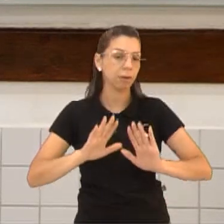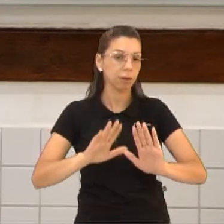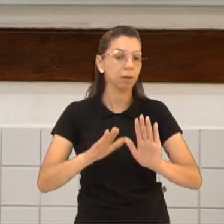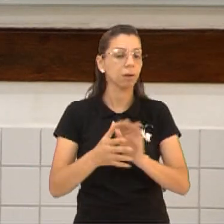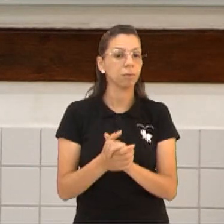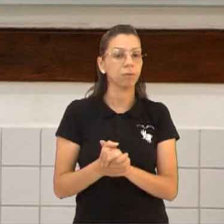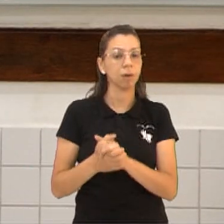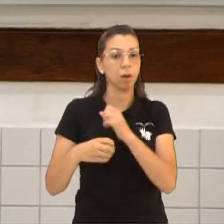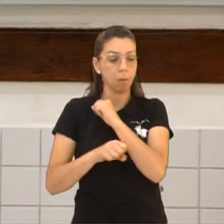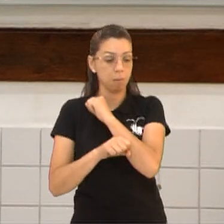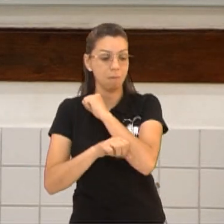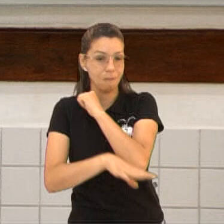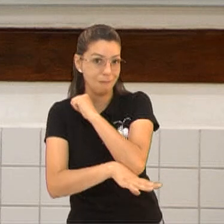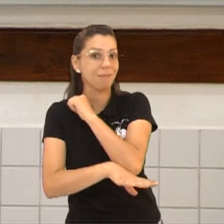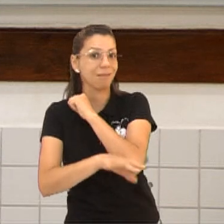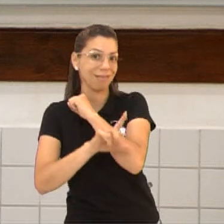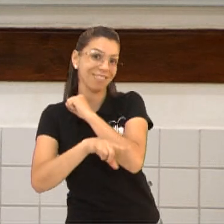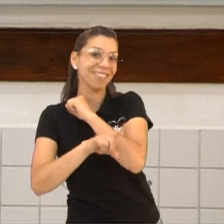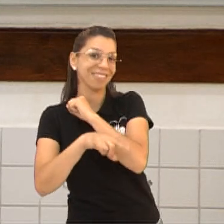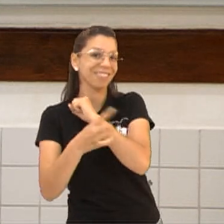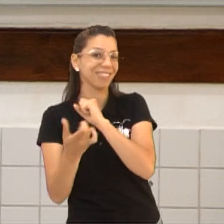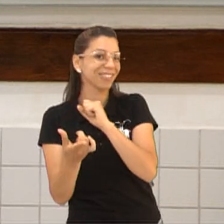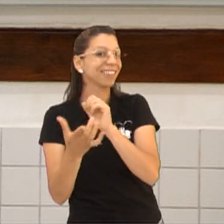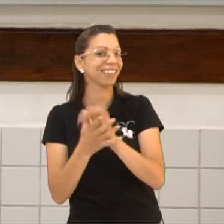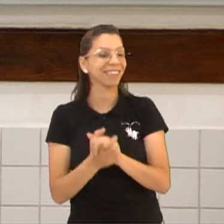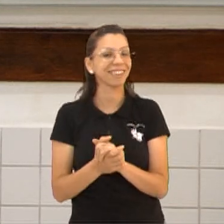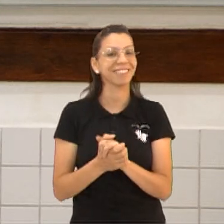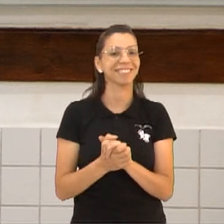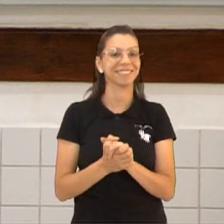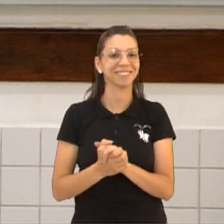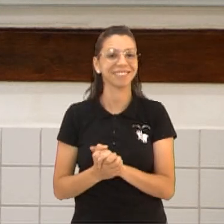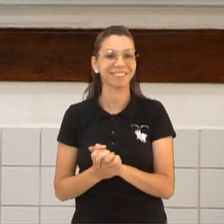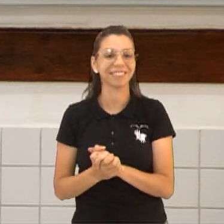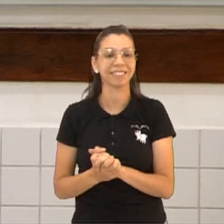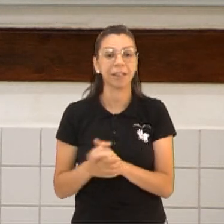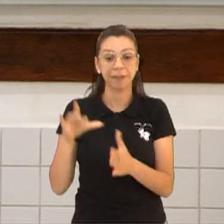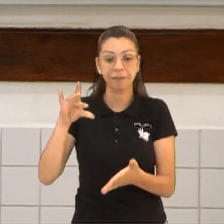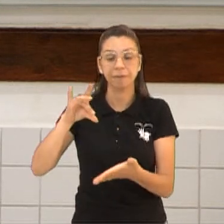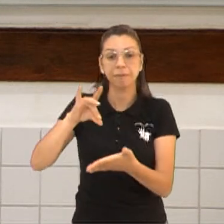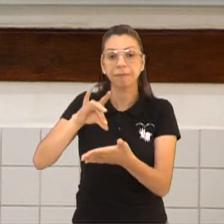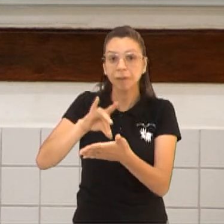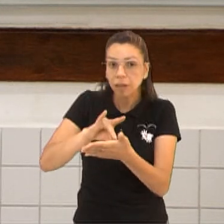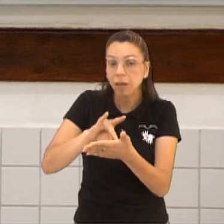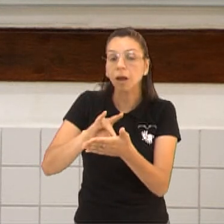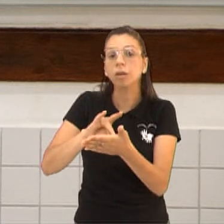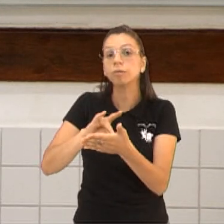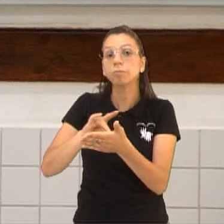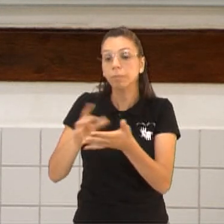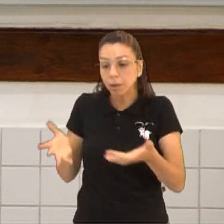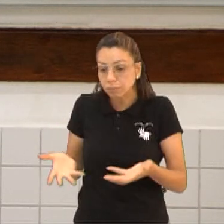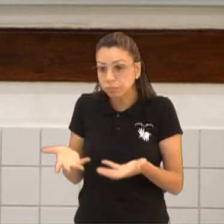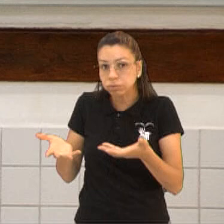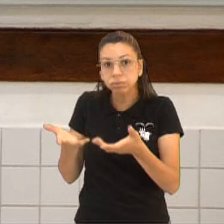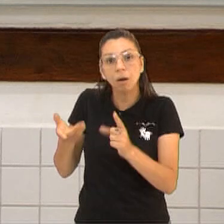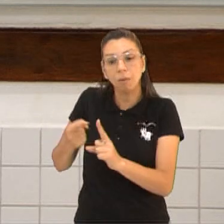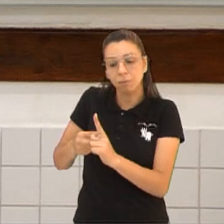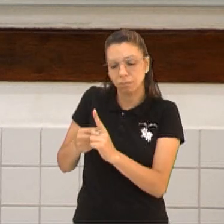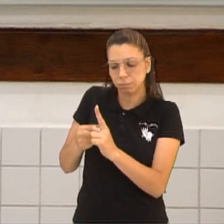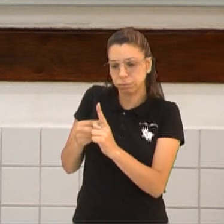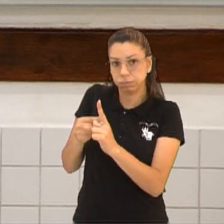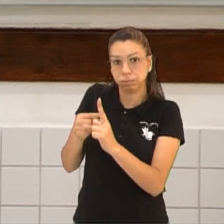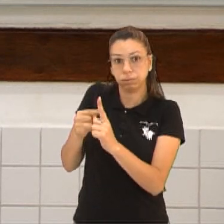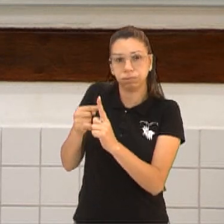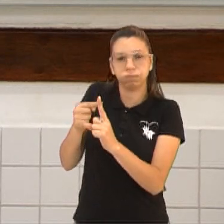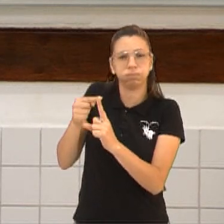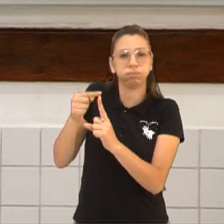como a gente já falou anteriormente, ele é bastante efetivo para gerar o aquecimento global. Ele